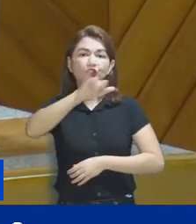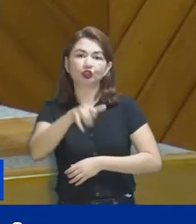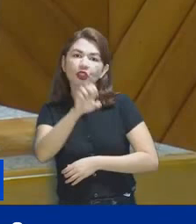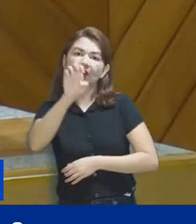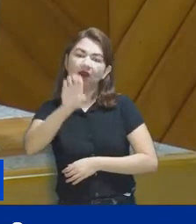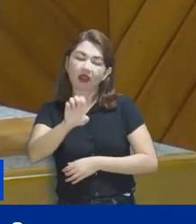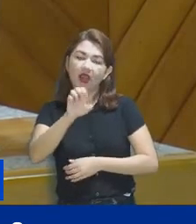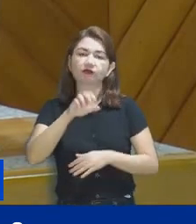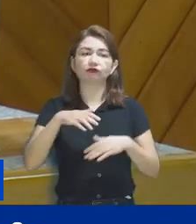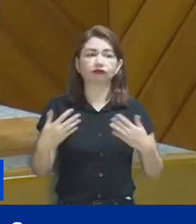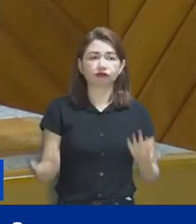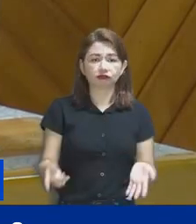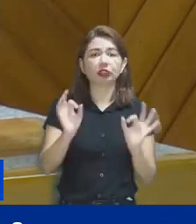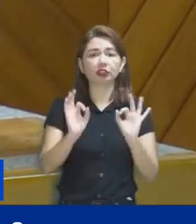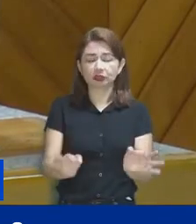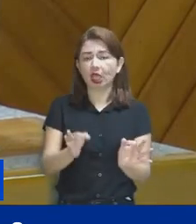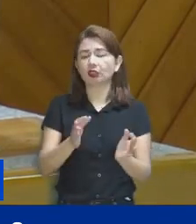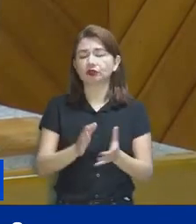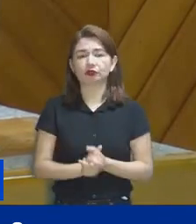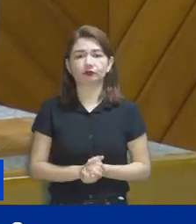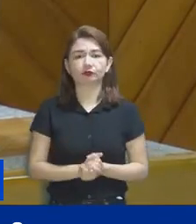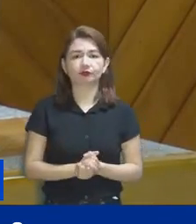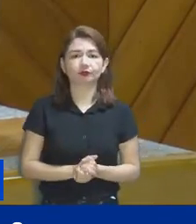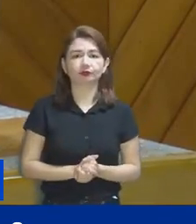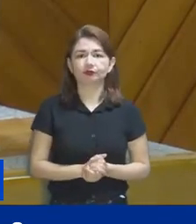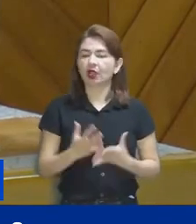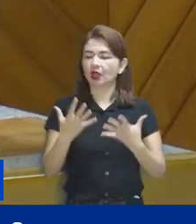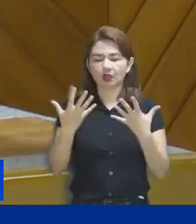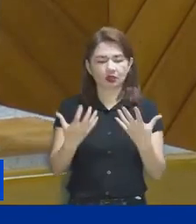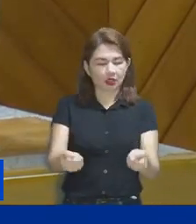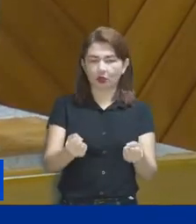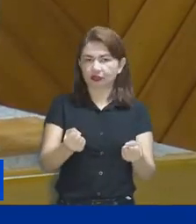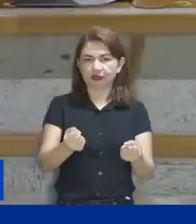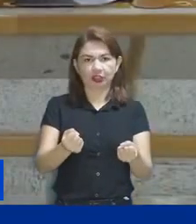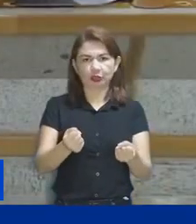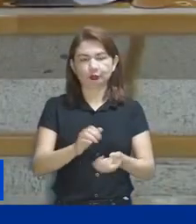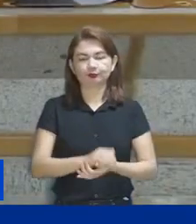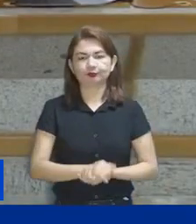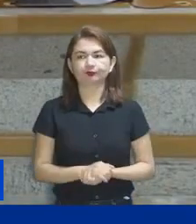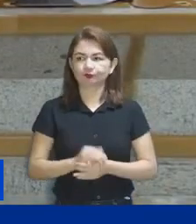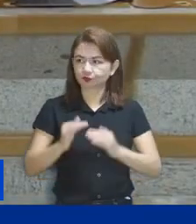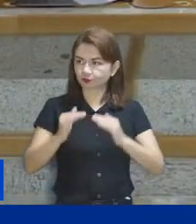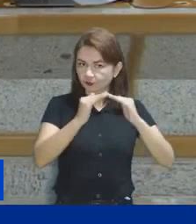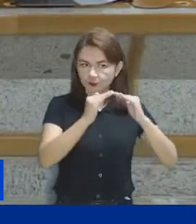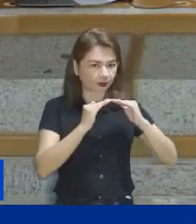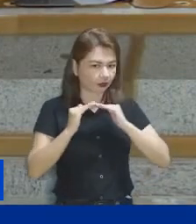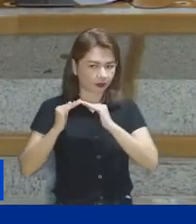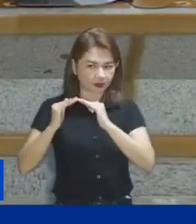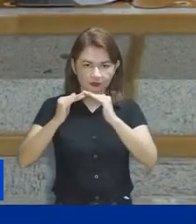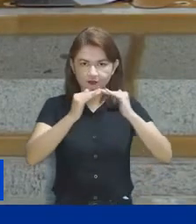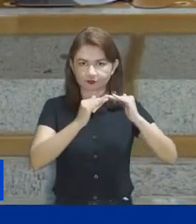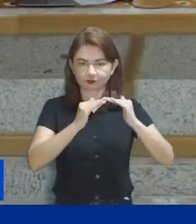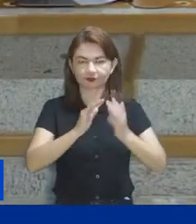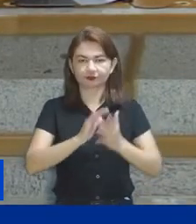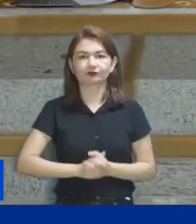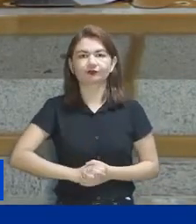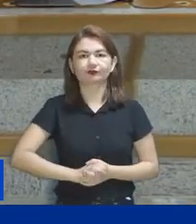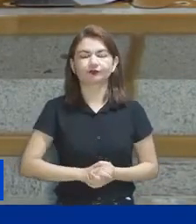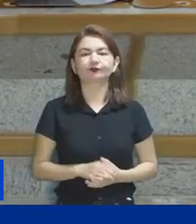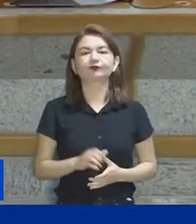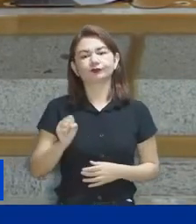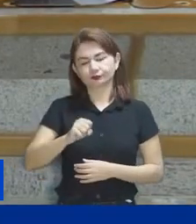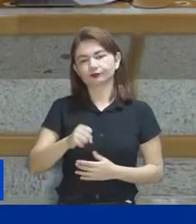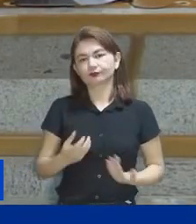há intempestividade e, por isso, estou rejeitando. Todos de acordo? Ando todos de